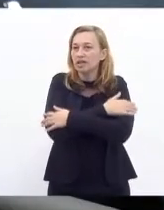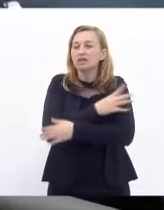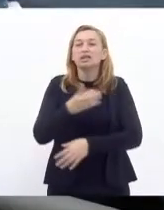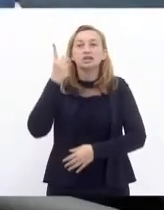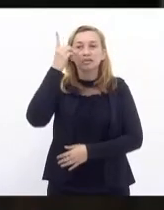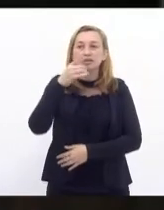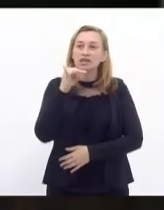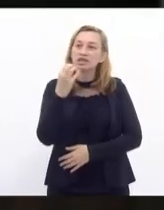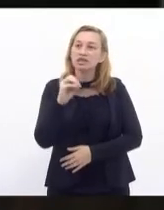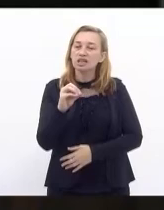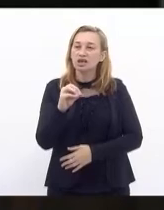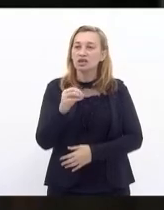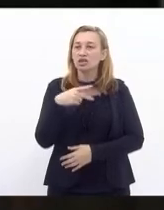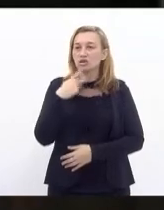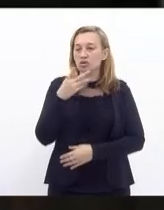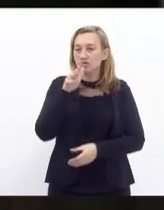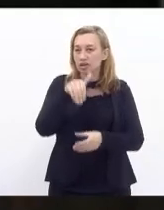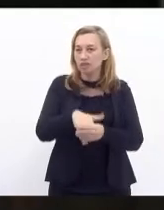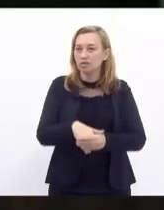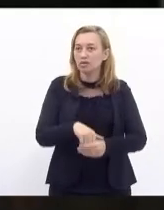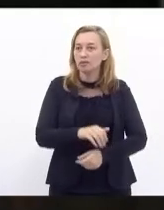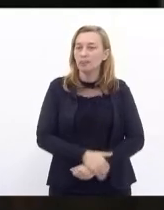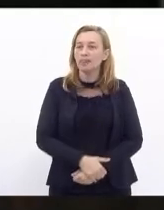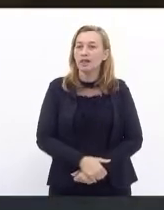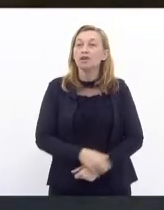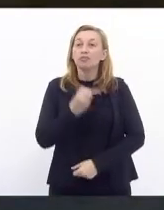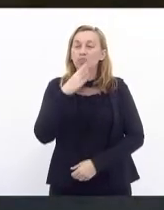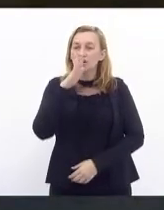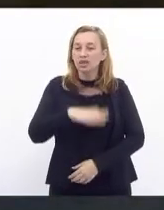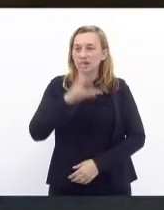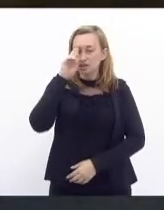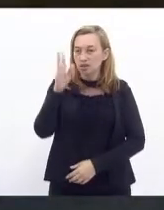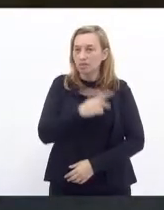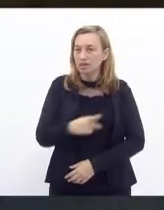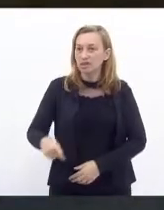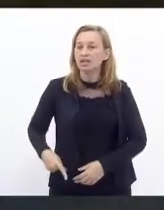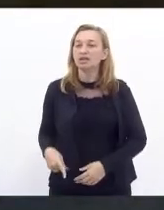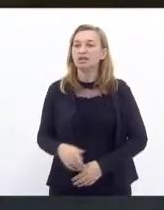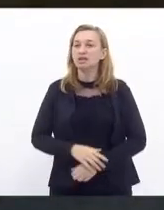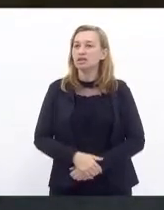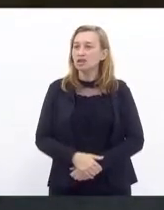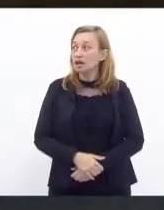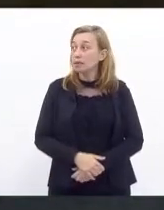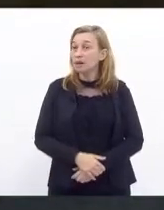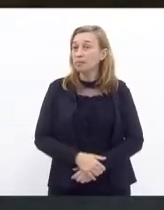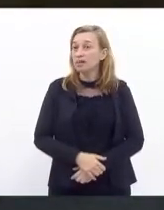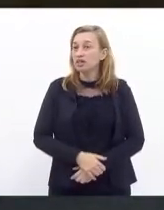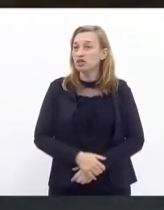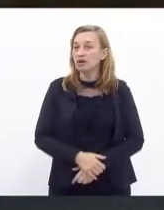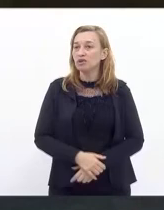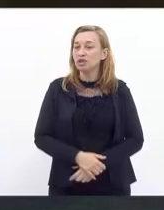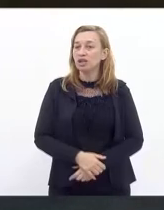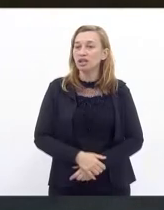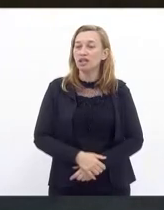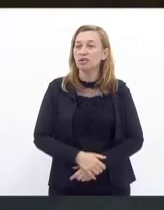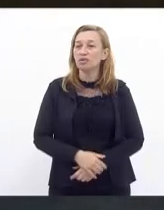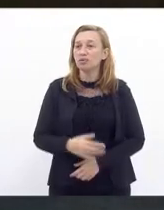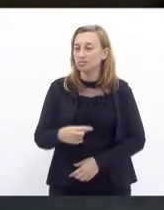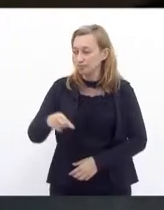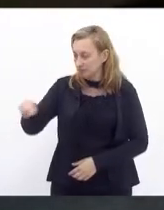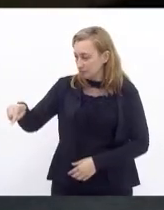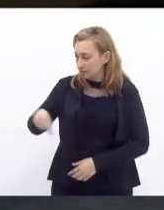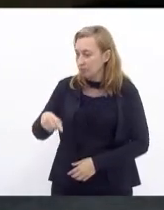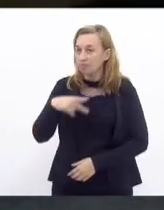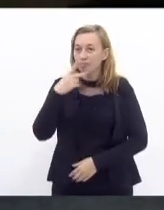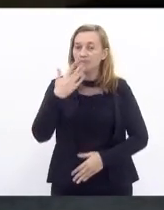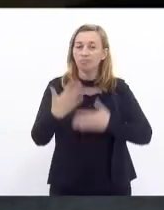Sérgio Fernandes, para a sua declaração de voto. Boa tarde, presidenta, deputada Marta Rocha. Venho aqui destacar a